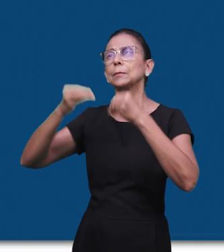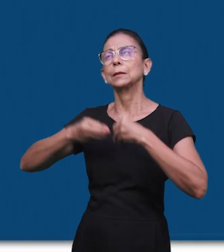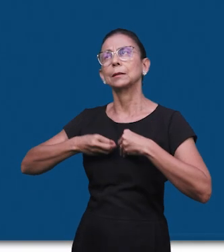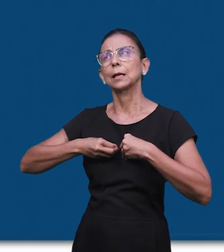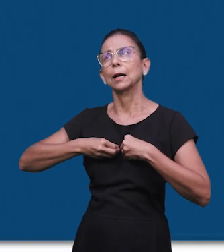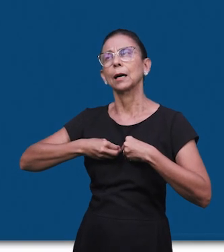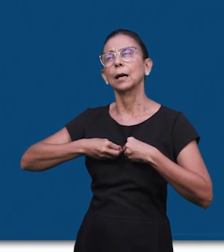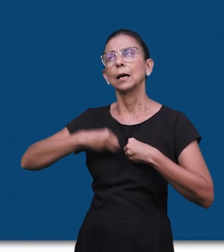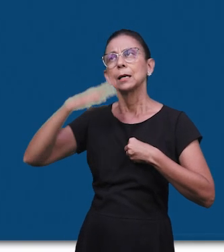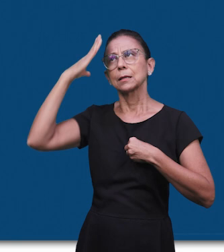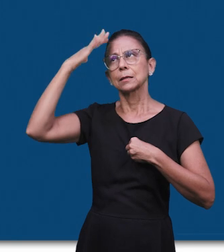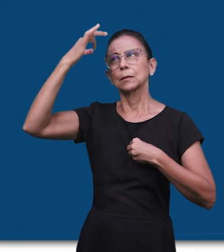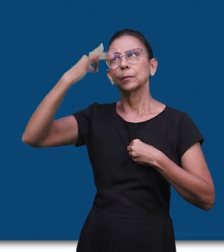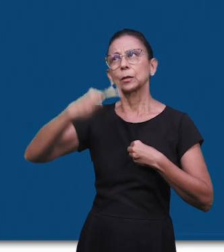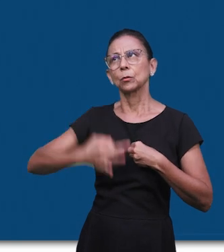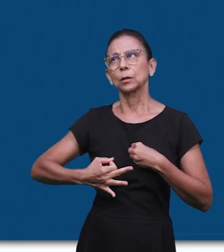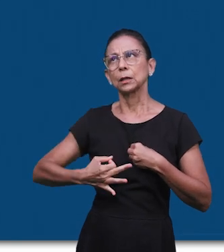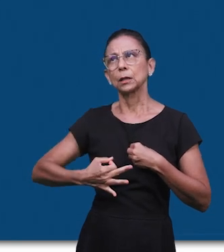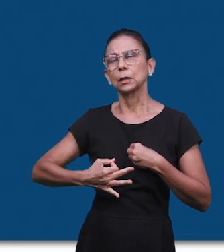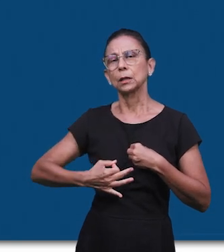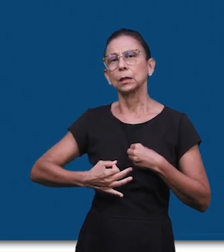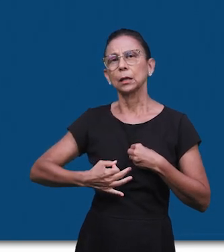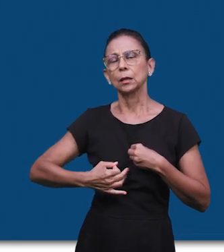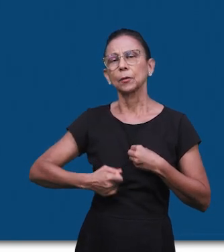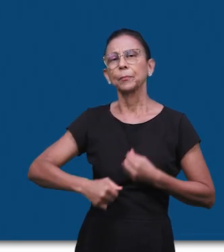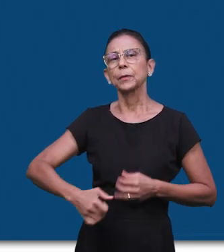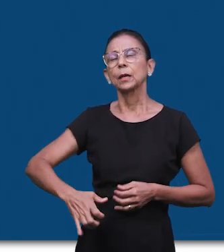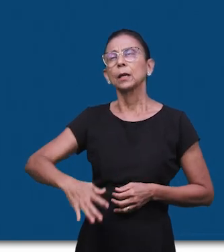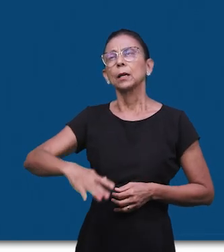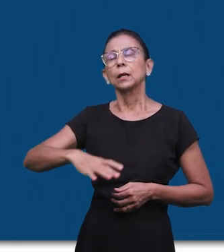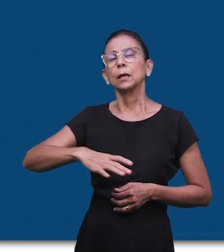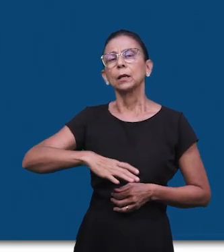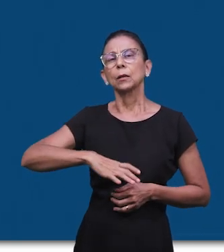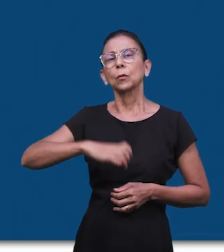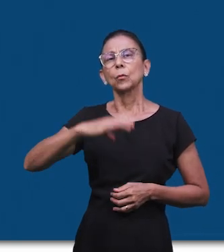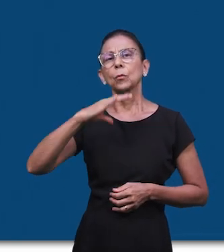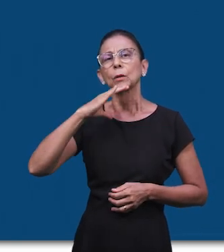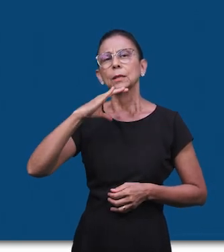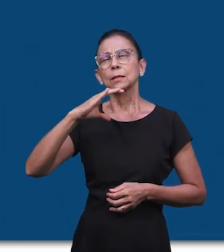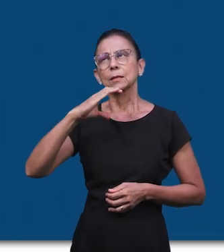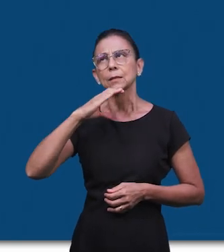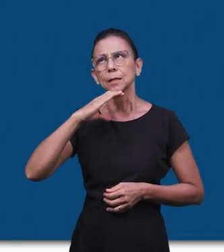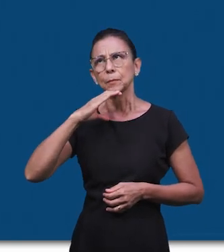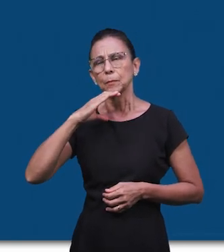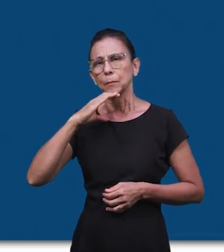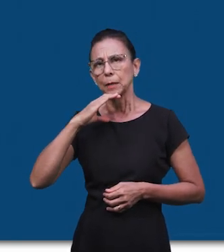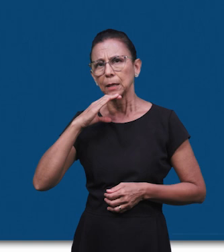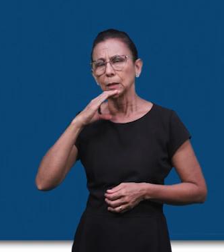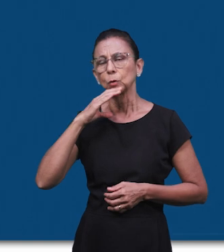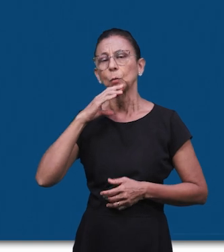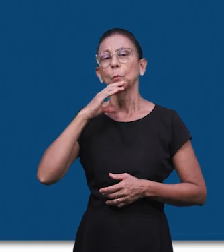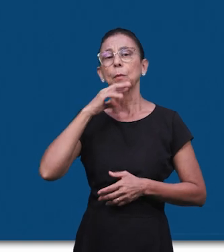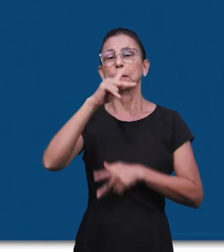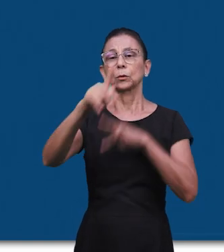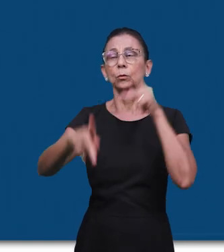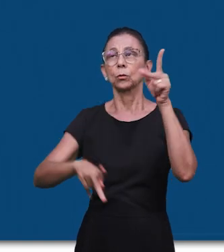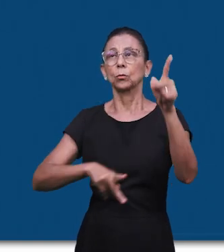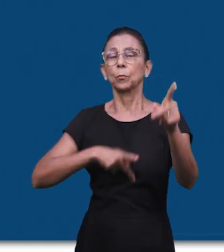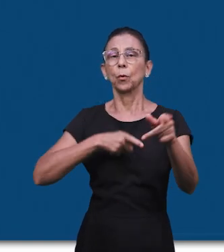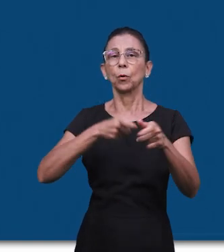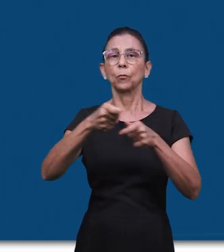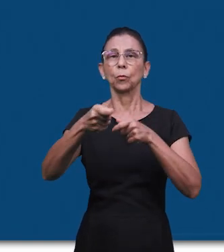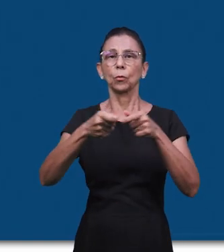e conhecimento para que possa sair e entrar perante este povo. Está no livro de 2